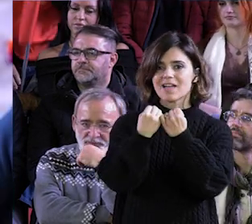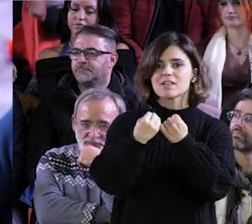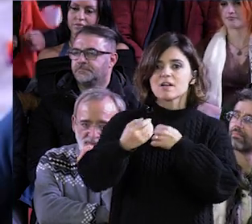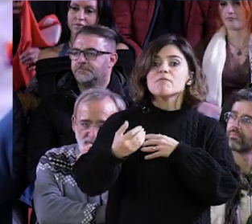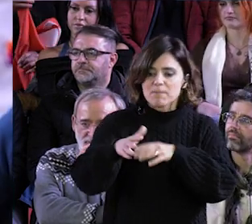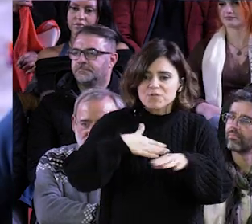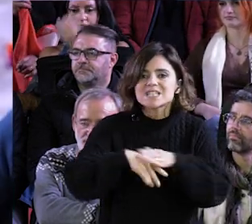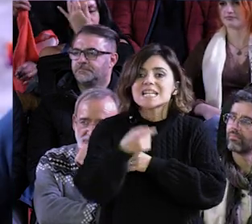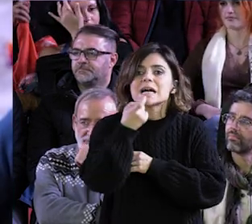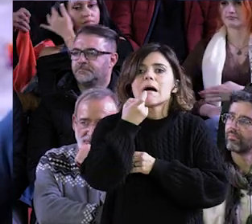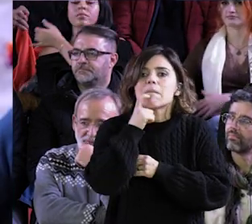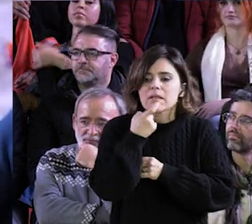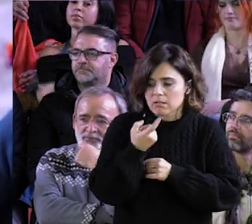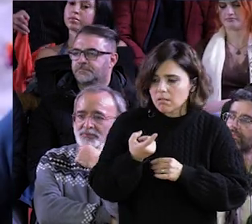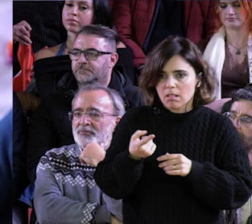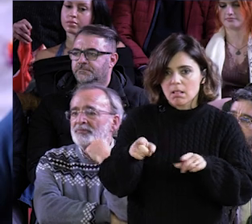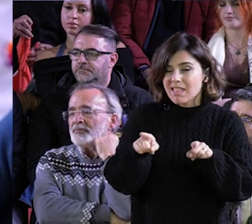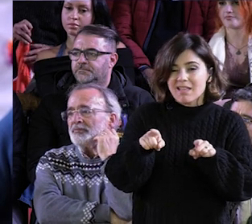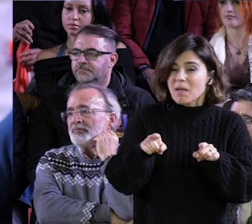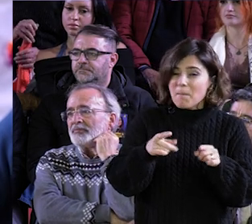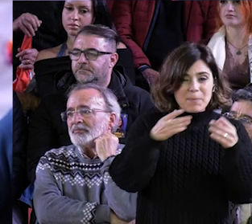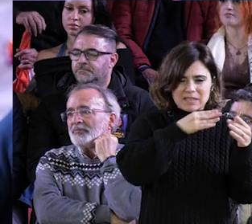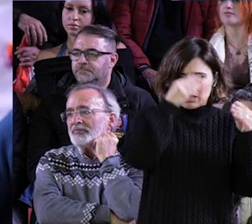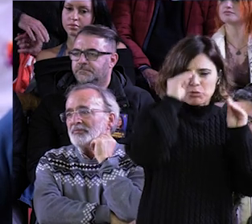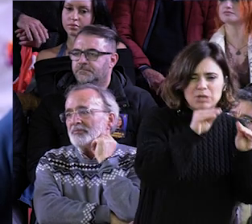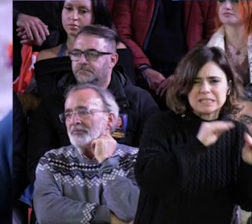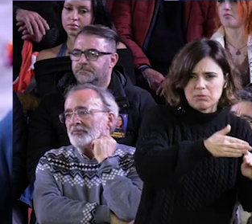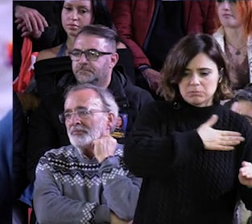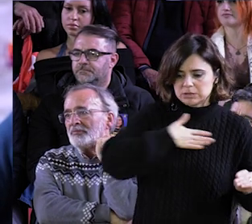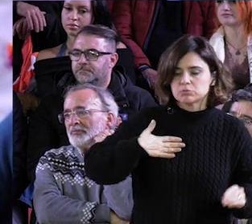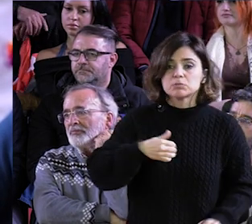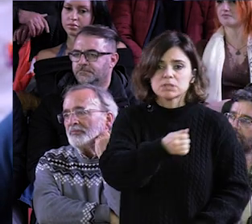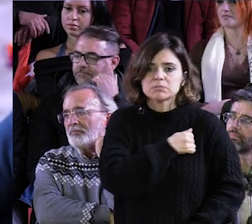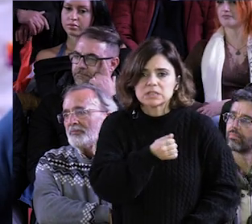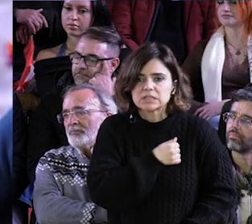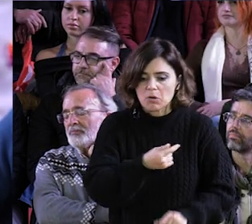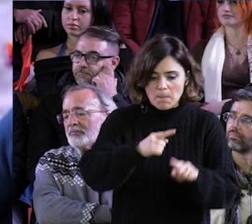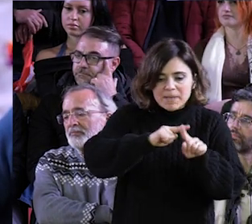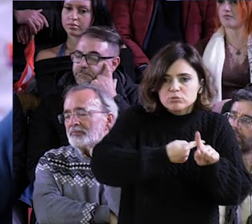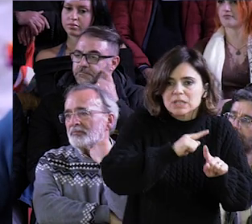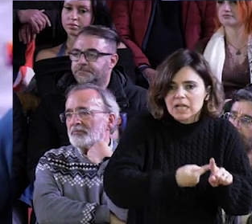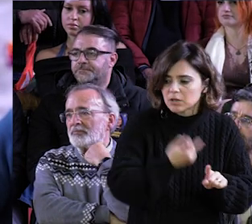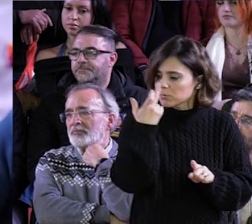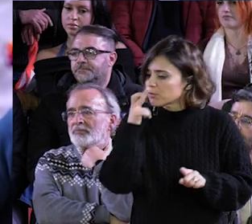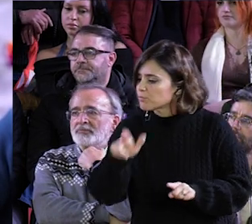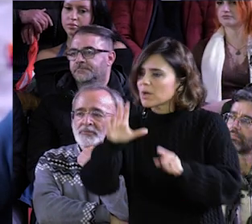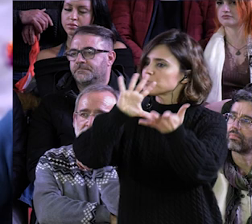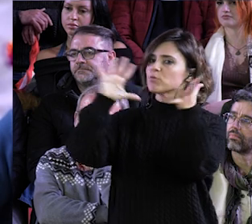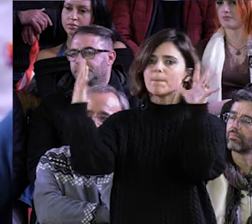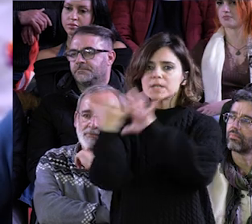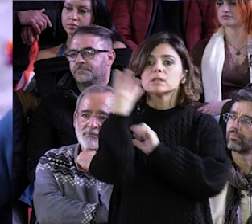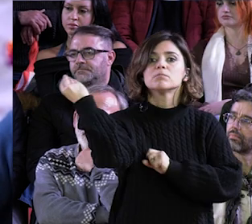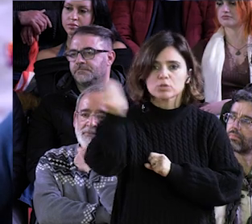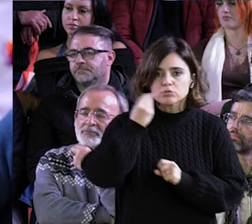feito. Pela habitação, pela saúde, pela educação, pelo salário, pelos reformados, pelo ambiente, pelos jovens.